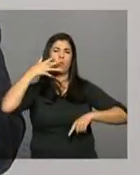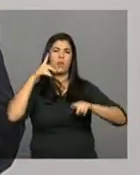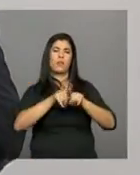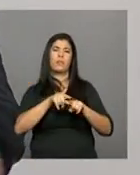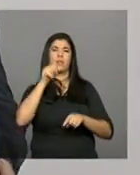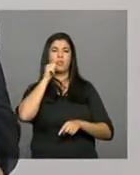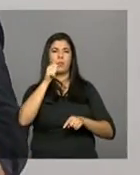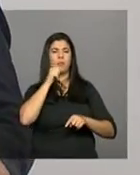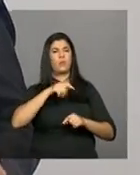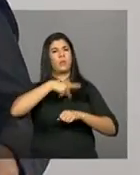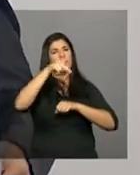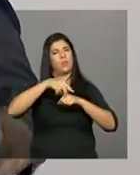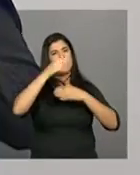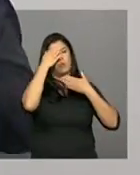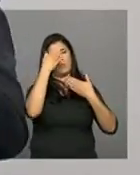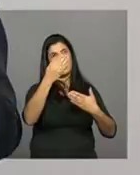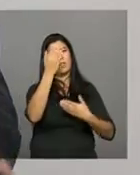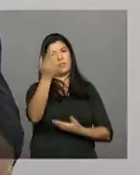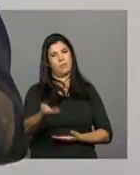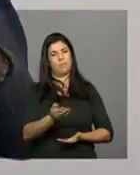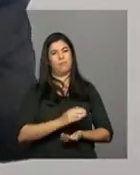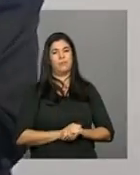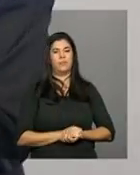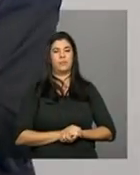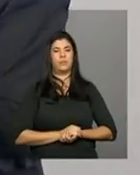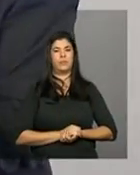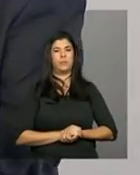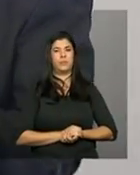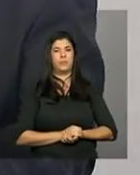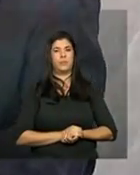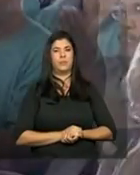mulheres da nossa nação. Muito obrigado.